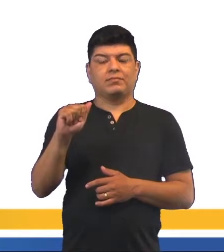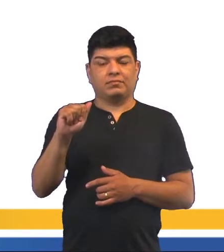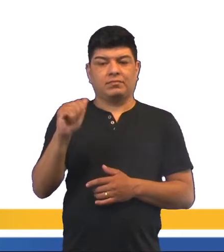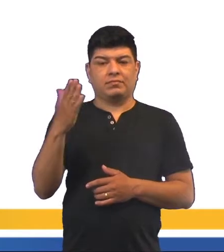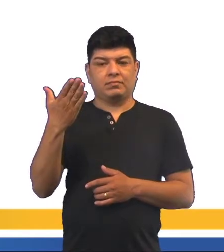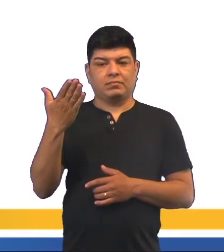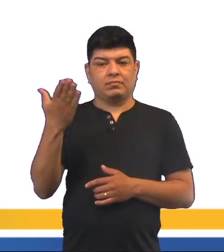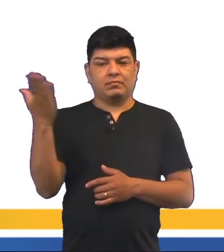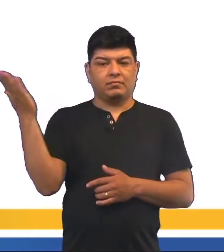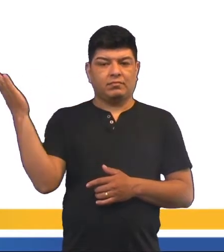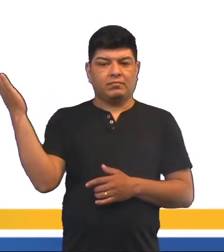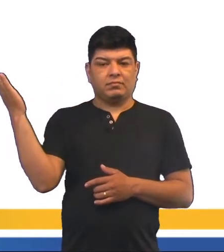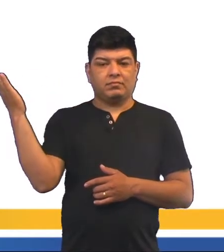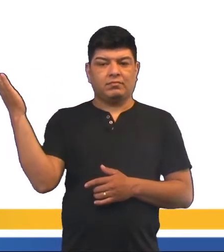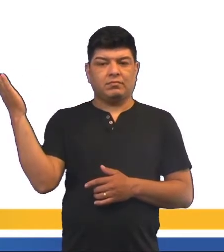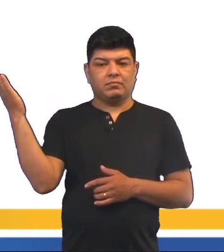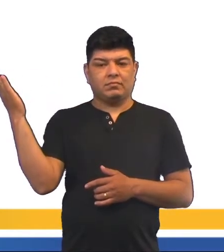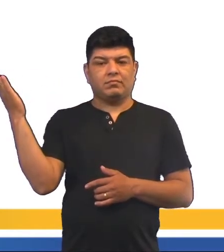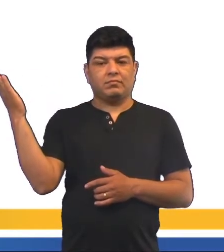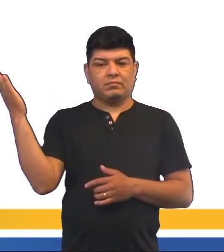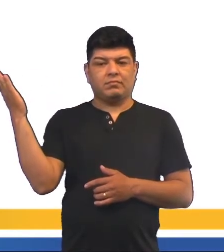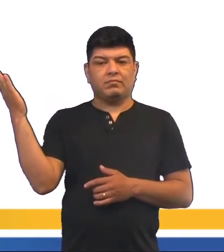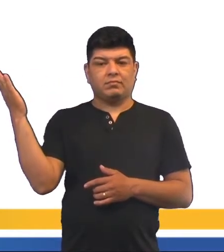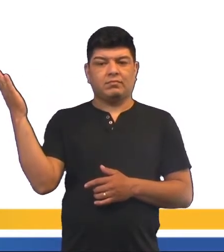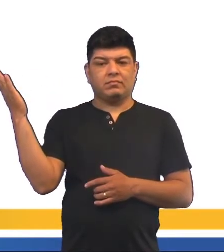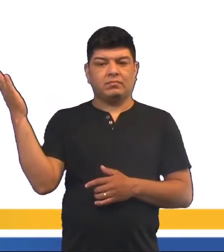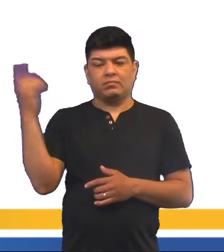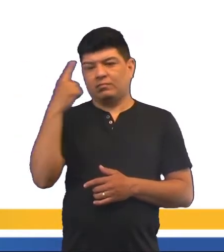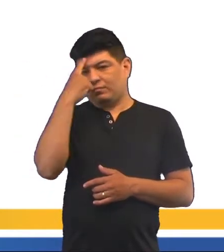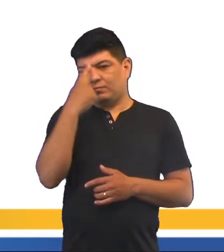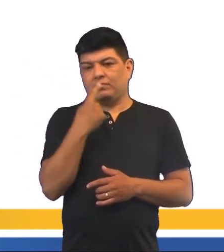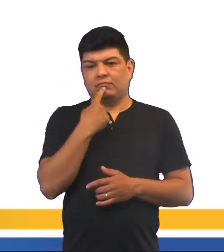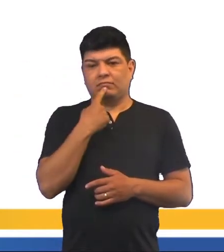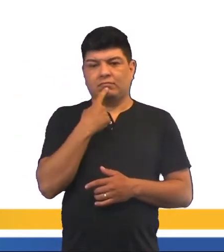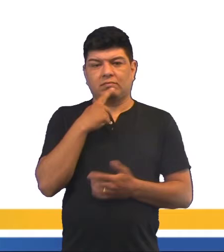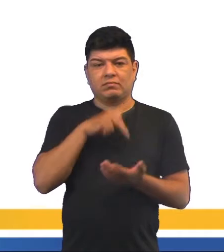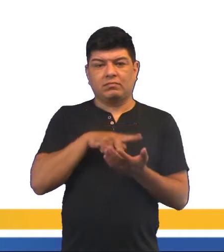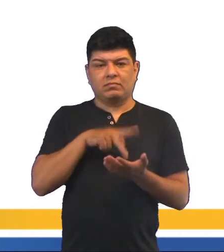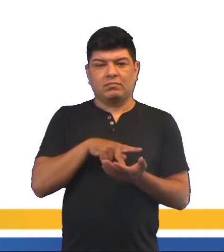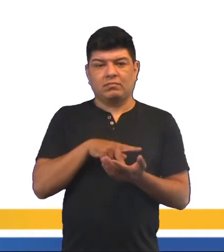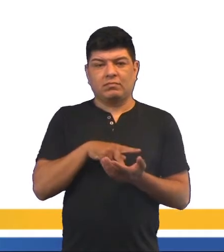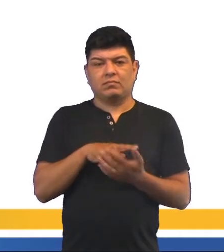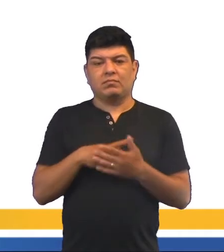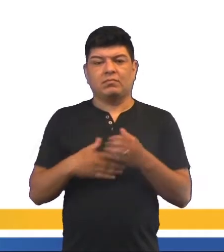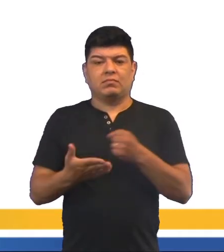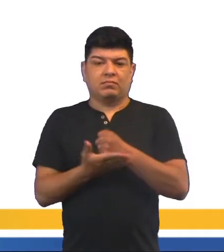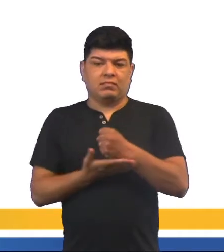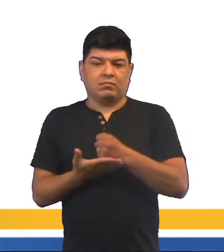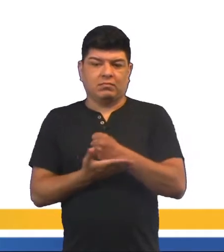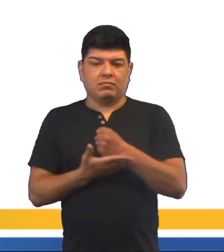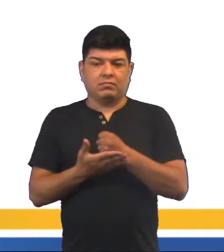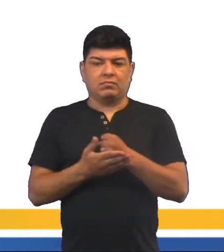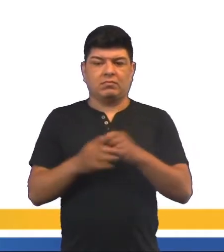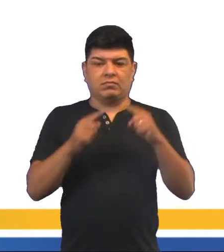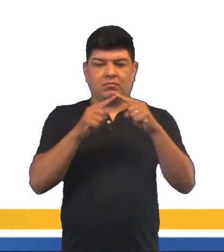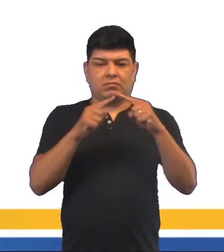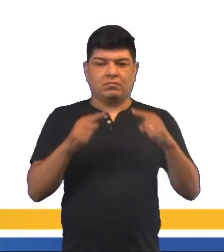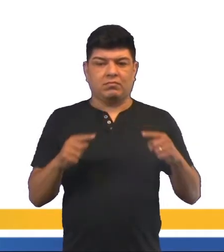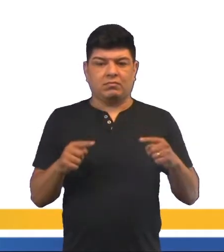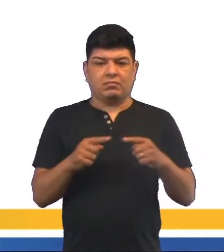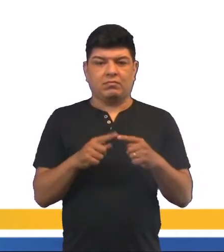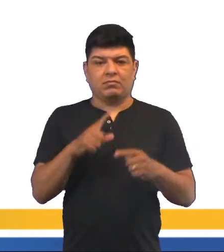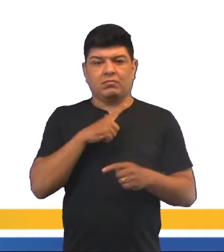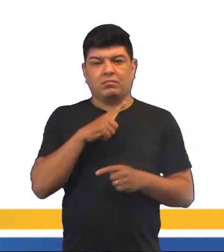daí. Observe as dimensões que temos a figura original. A base do triângulo nós